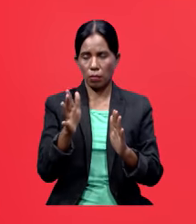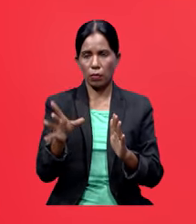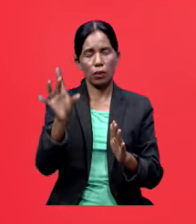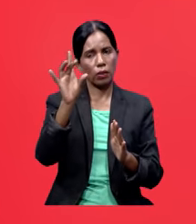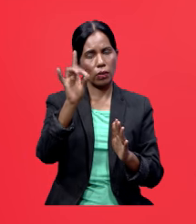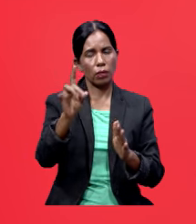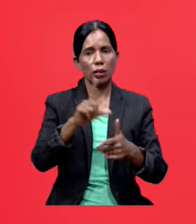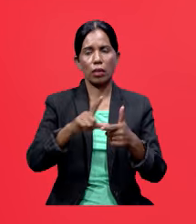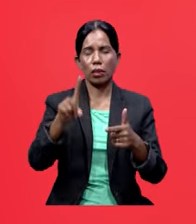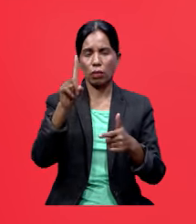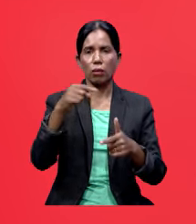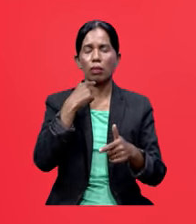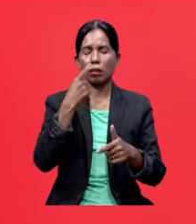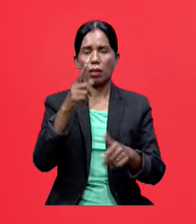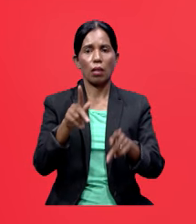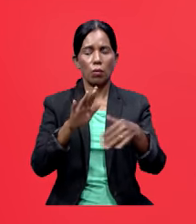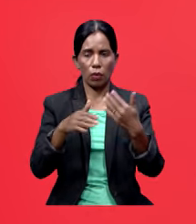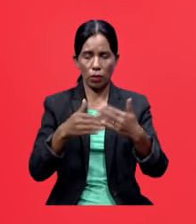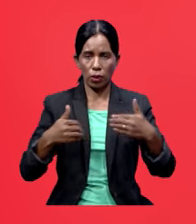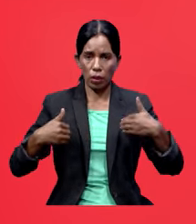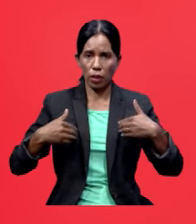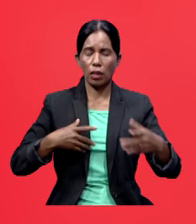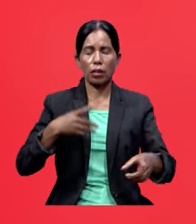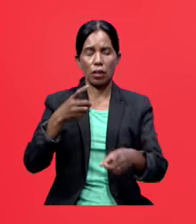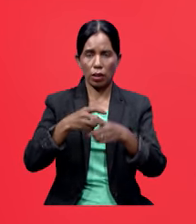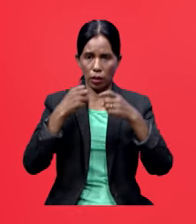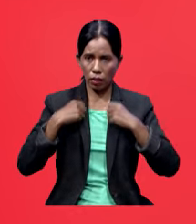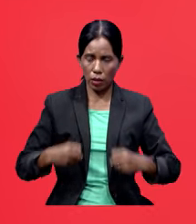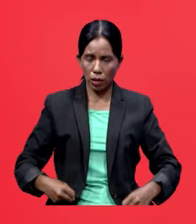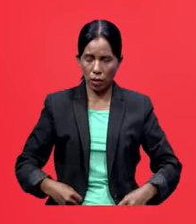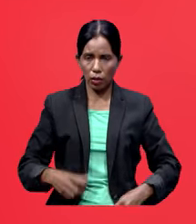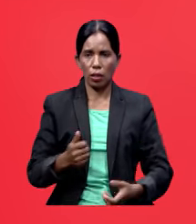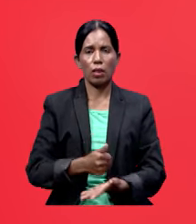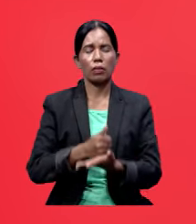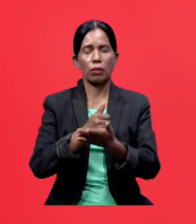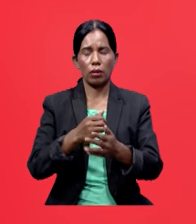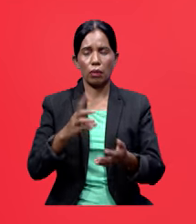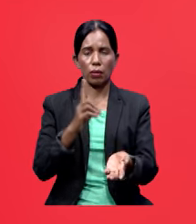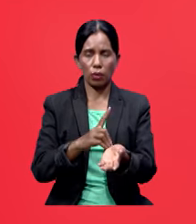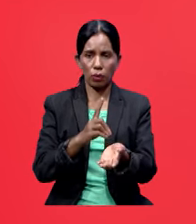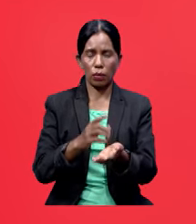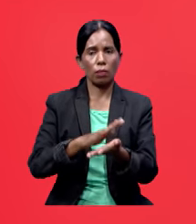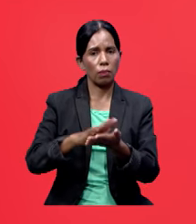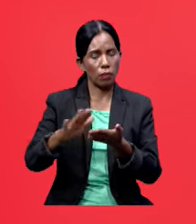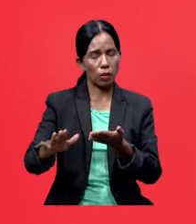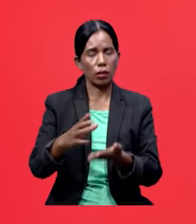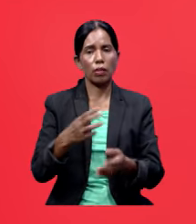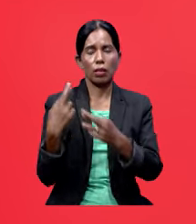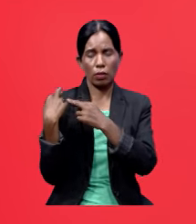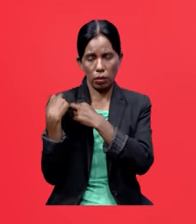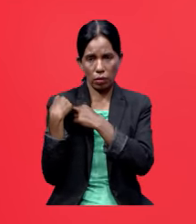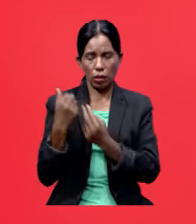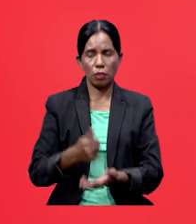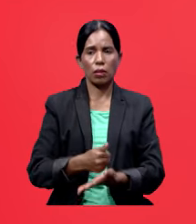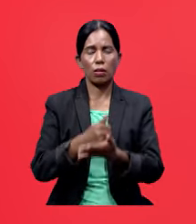a linha 1 HTT, é mahoto e a direito ba saúde no assistência médica no sanitária, no dever atu defende